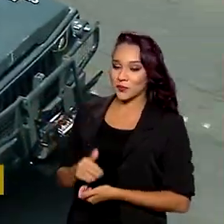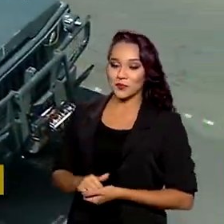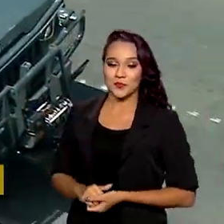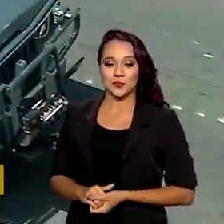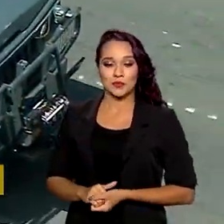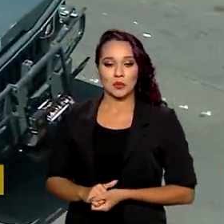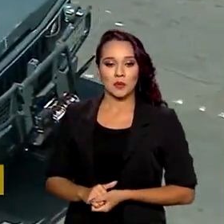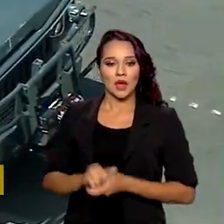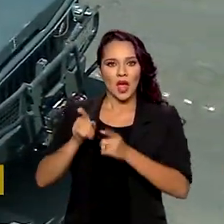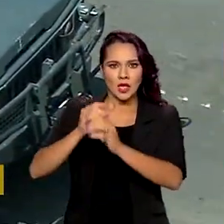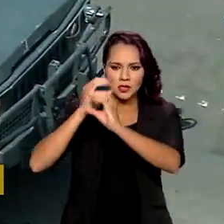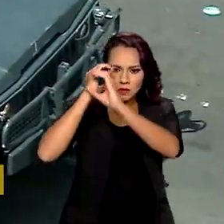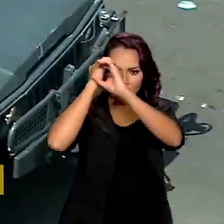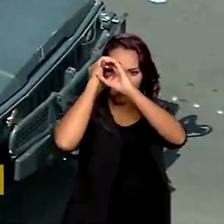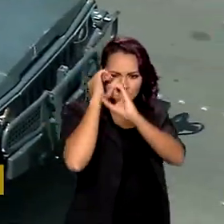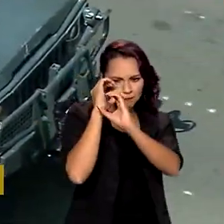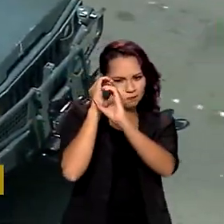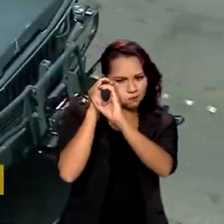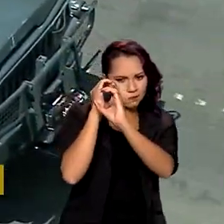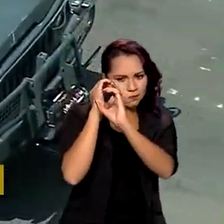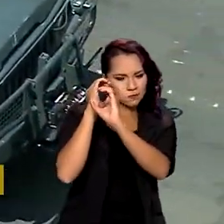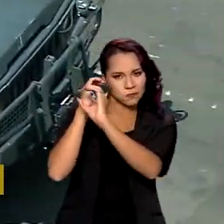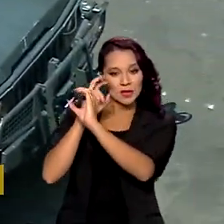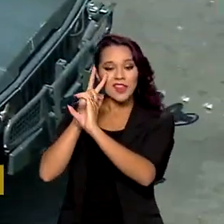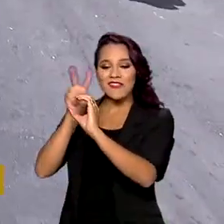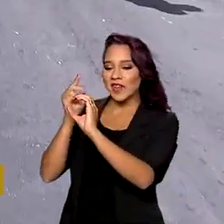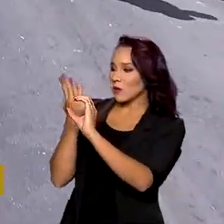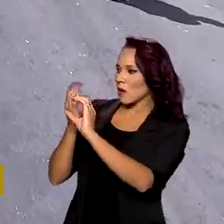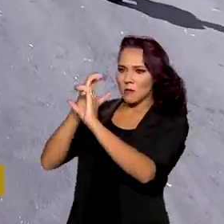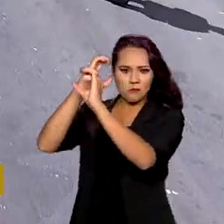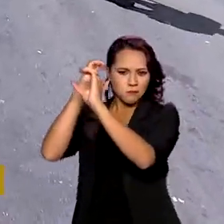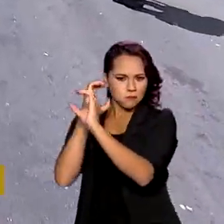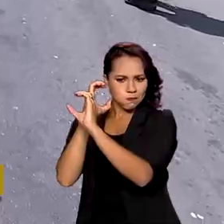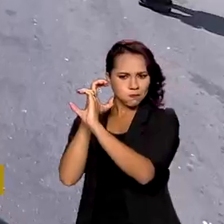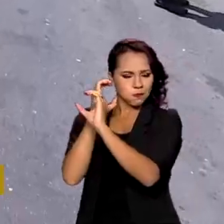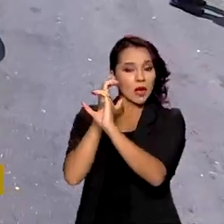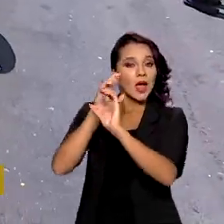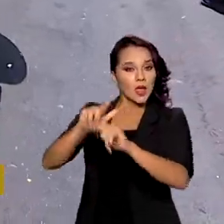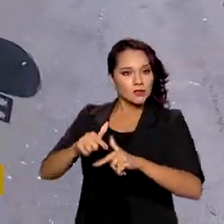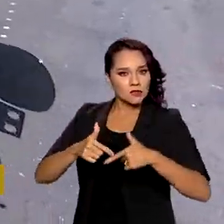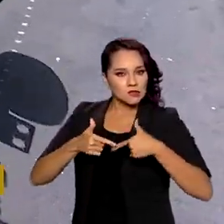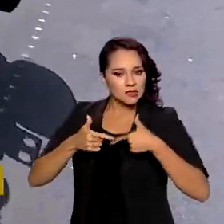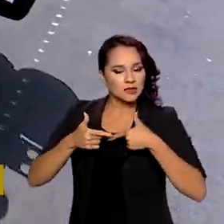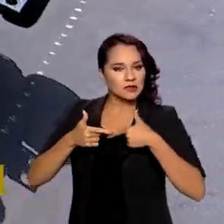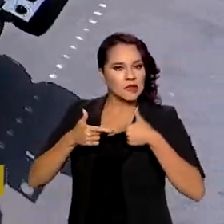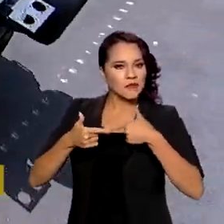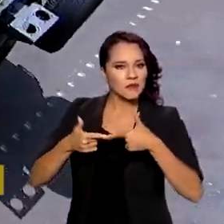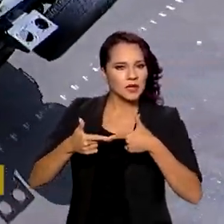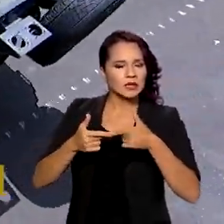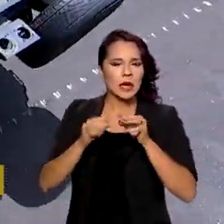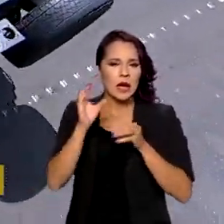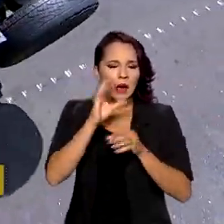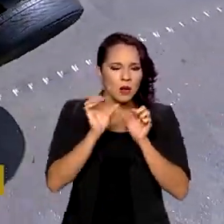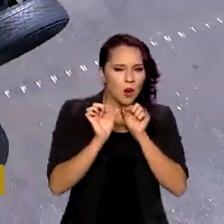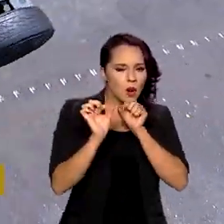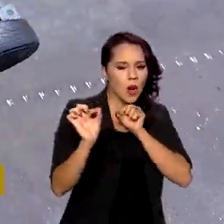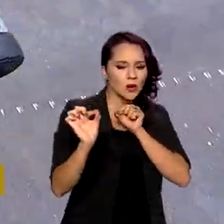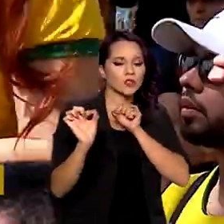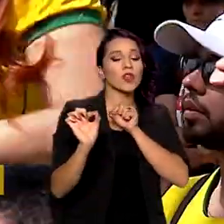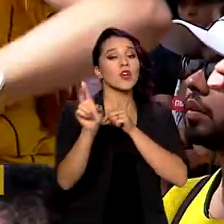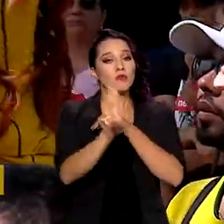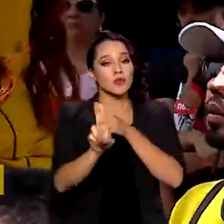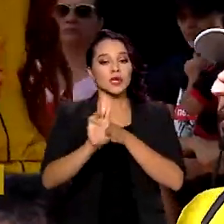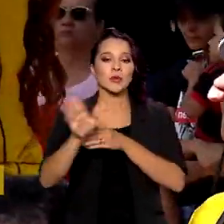Esse míssil superfície A que está sendo transportado, ele é de defesa a curto alcance. Foram empregados durante